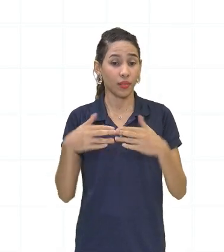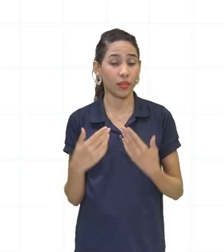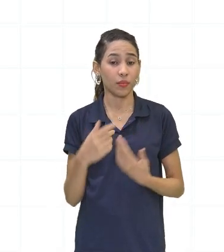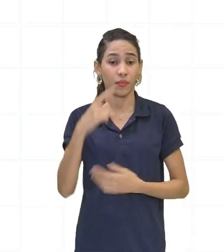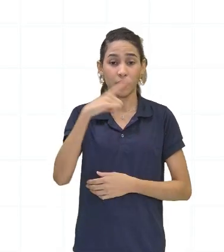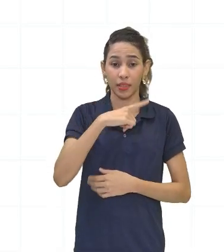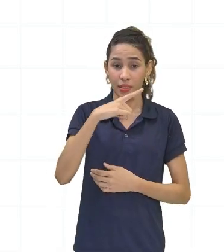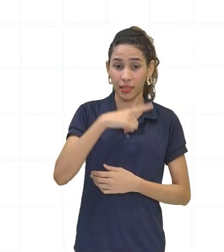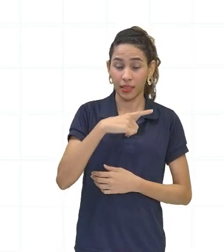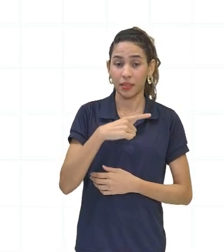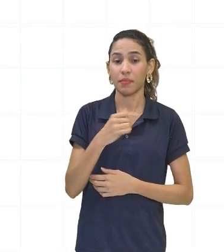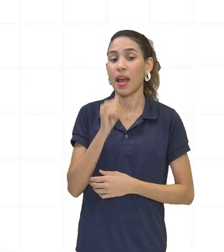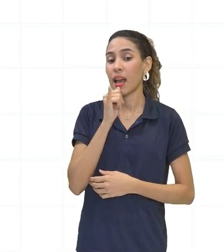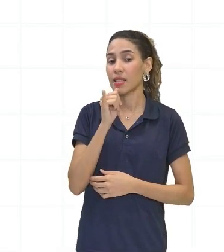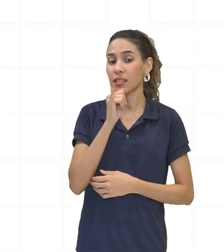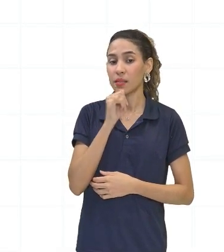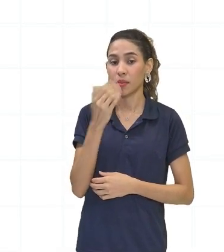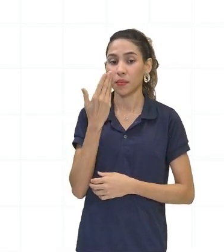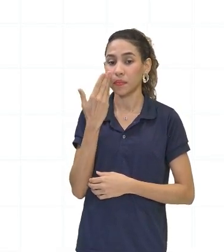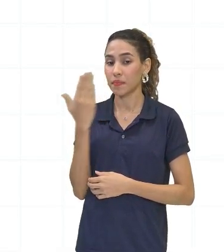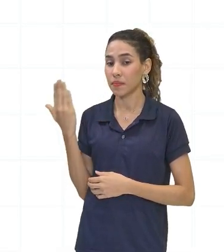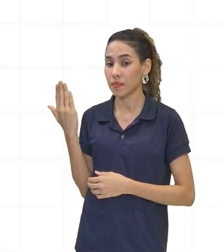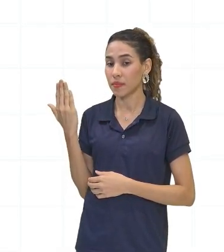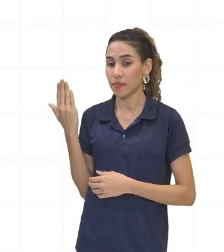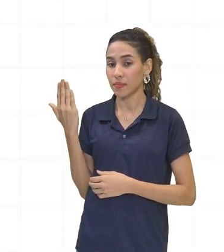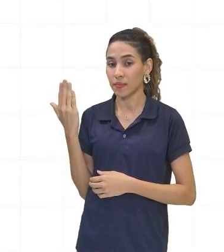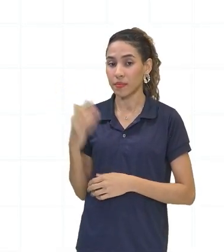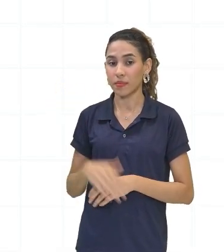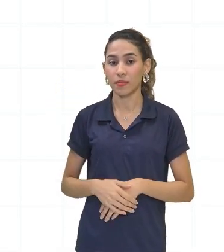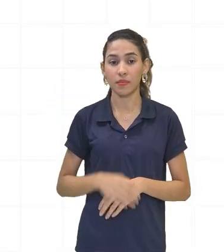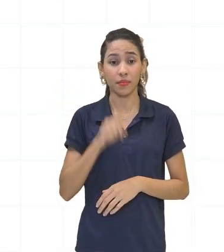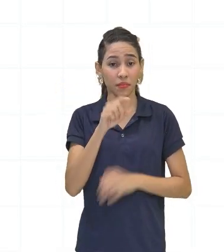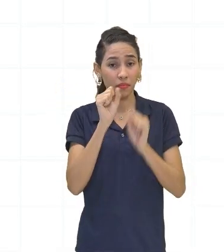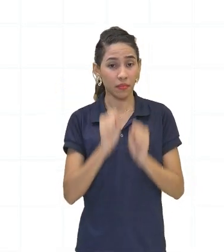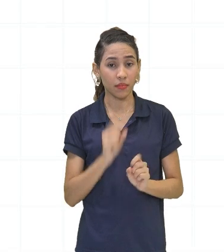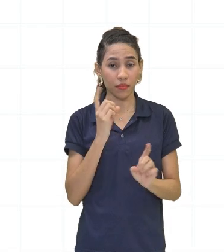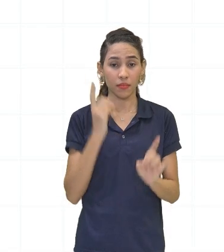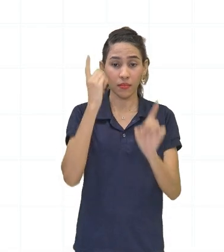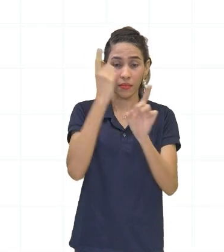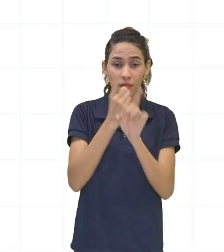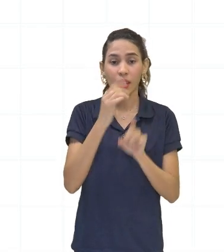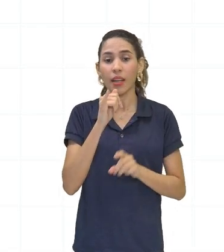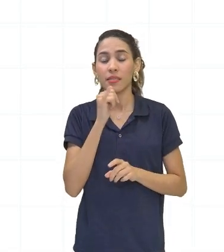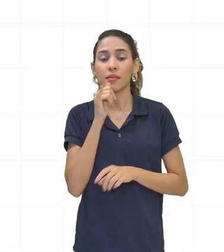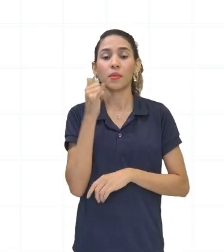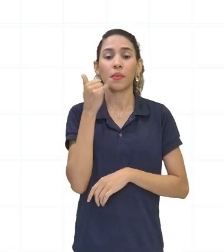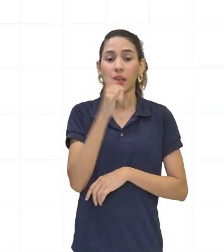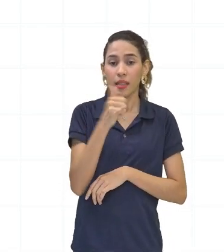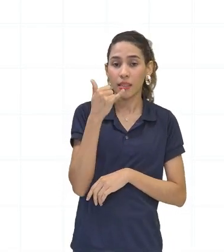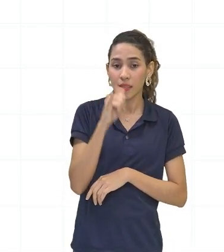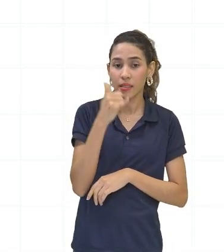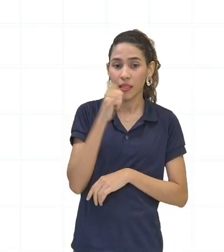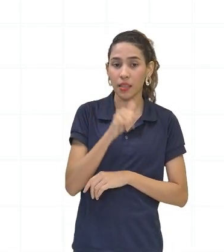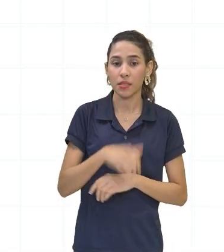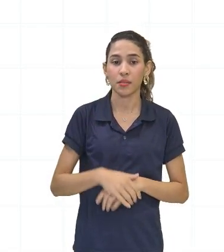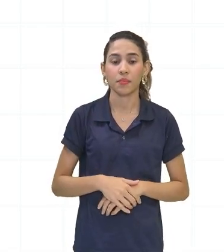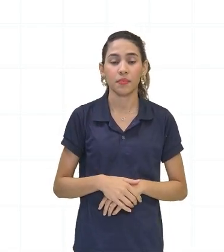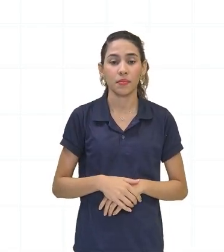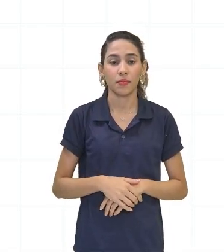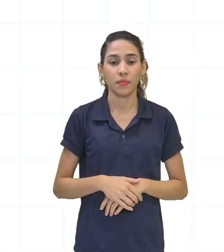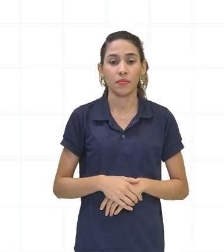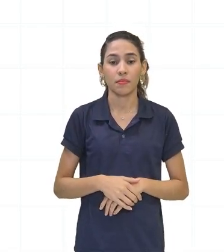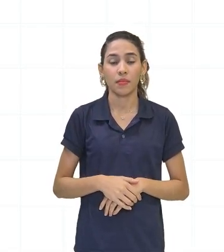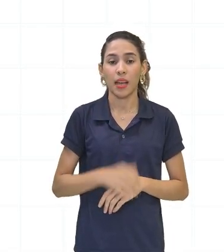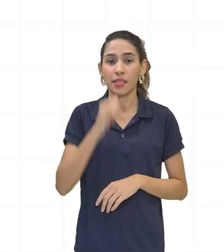a eletricidade aonde? Nos relâmpagos, que são descargas elétricas que